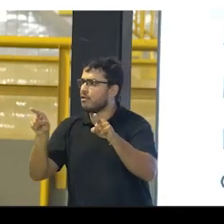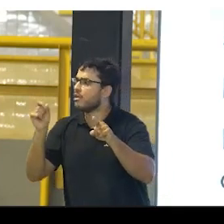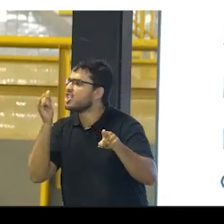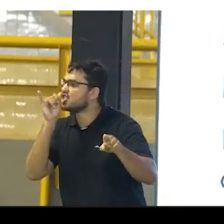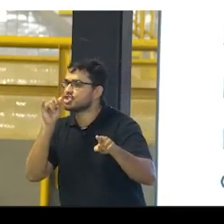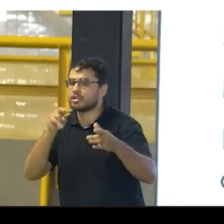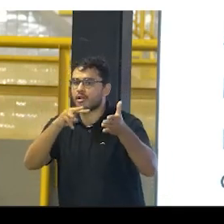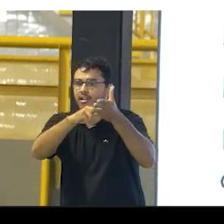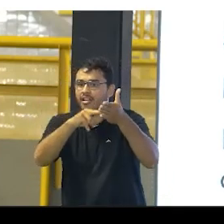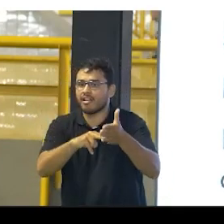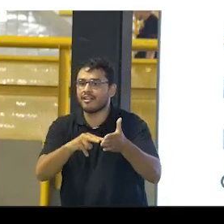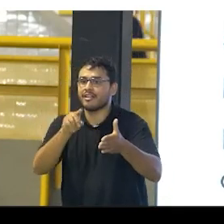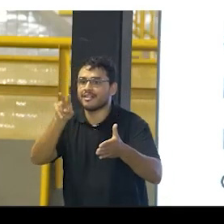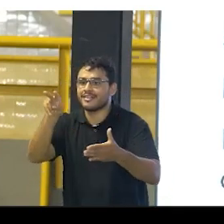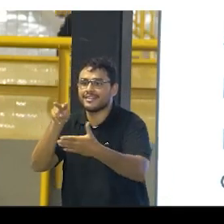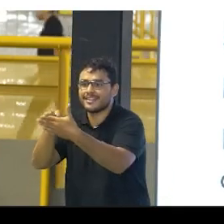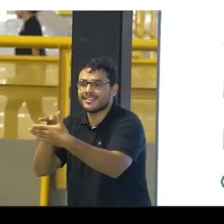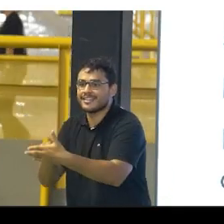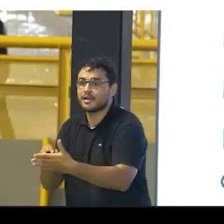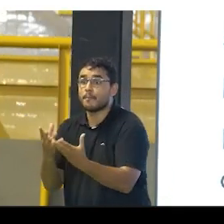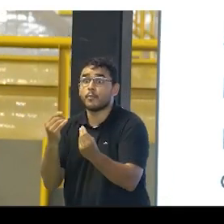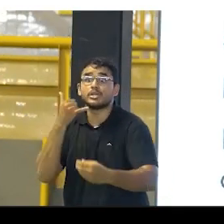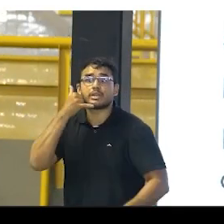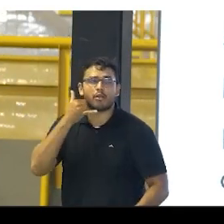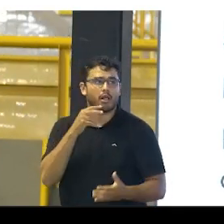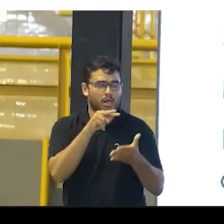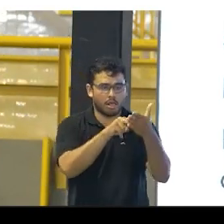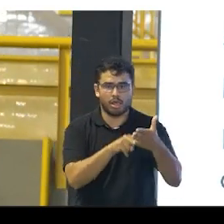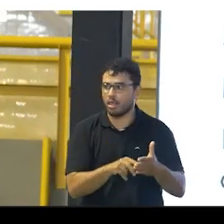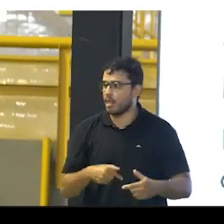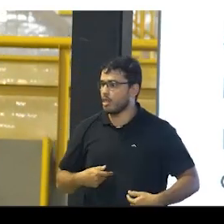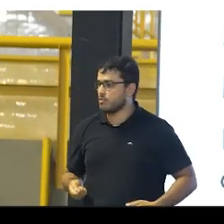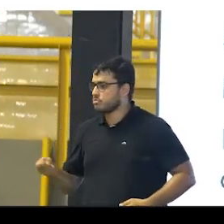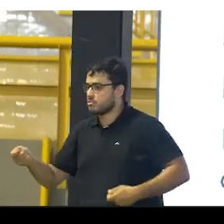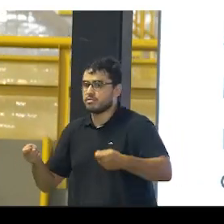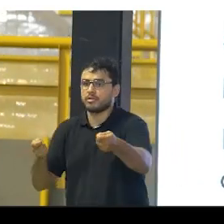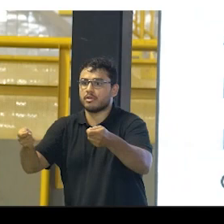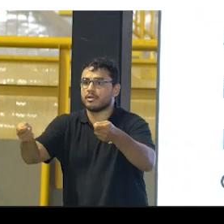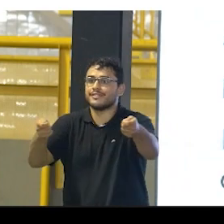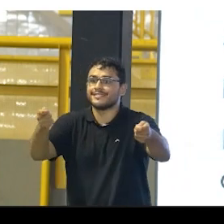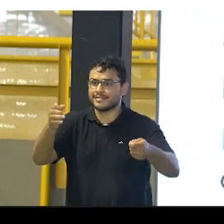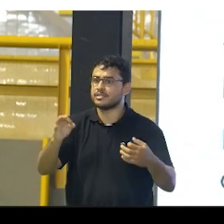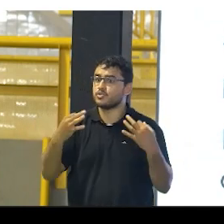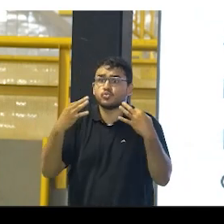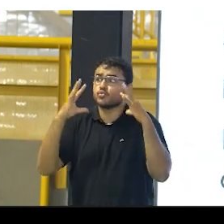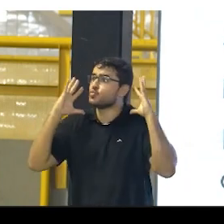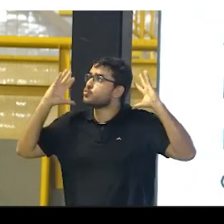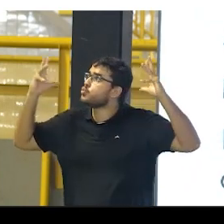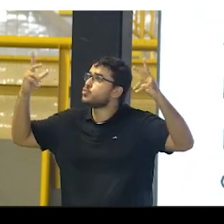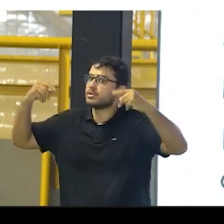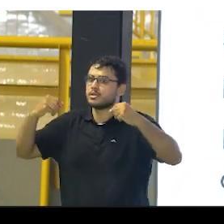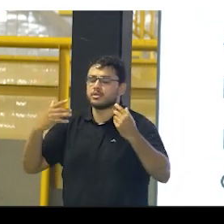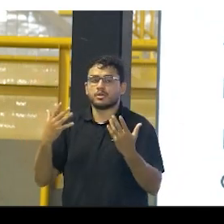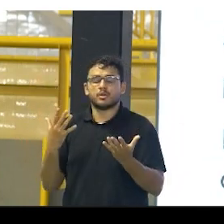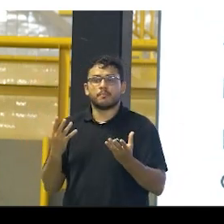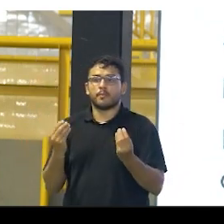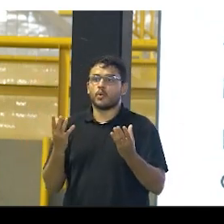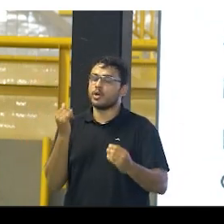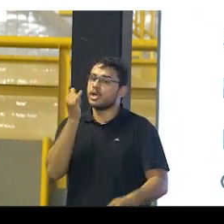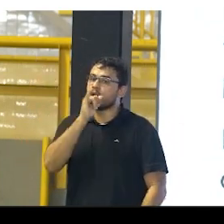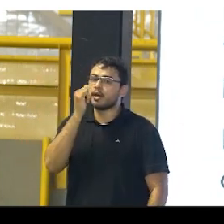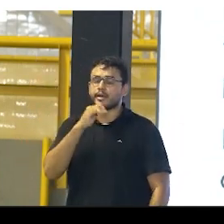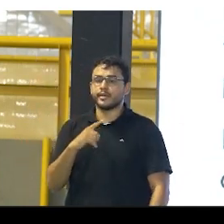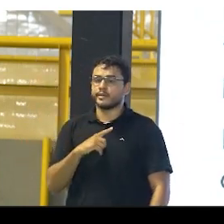disputa de uma tomada de tanto celular que a gente tem em casa. E tudo tem uma bateria, você tem que